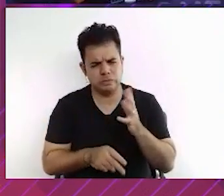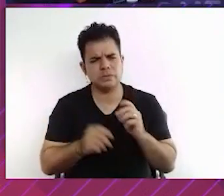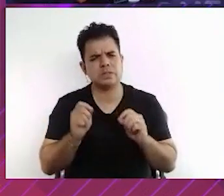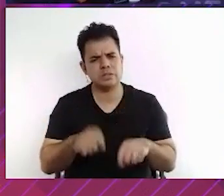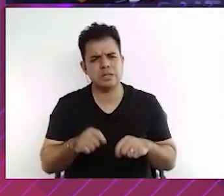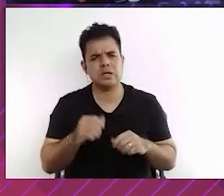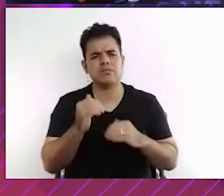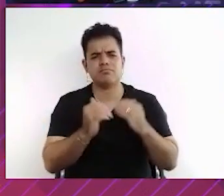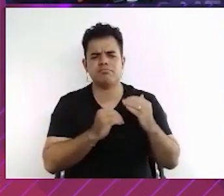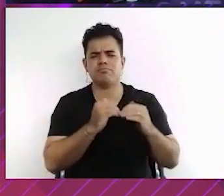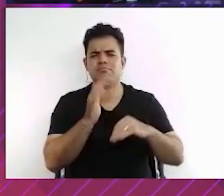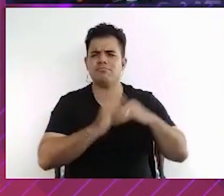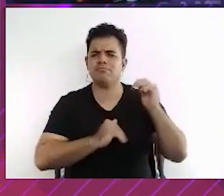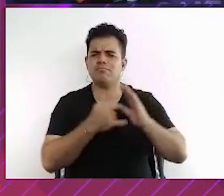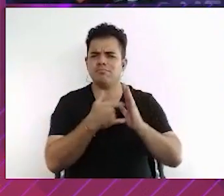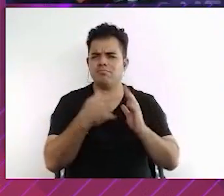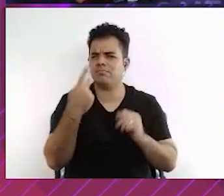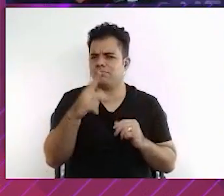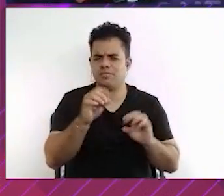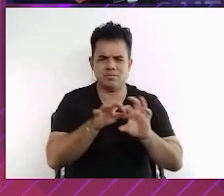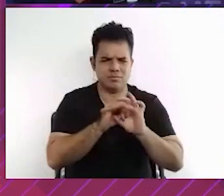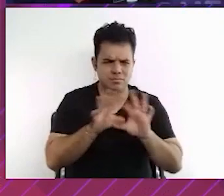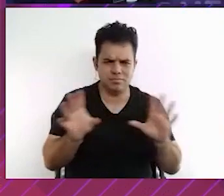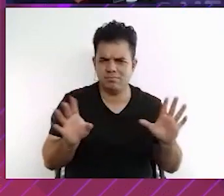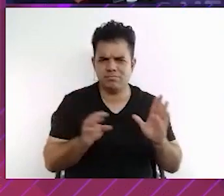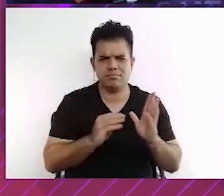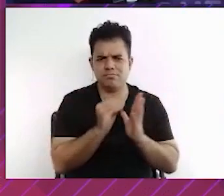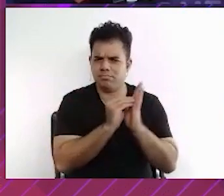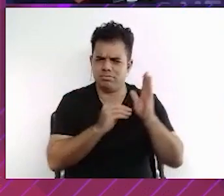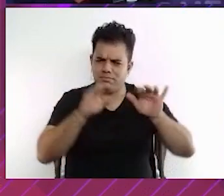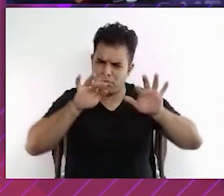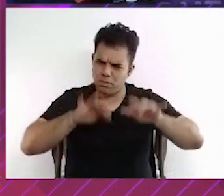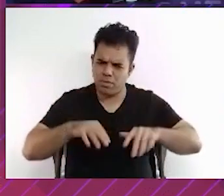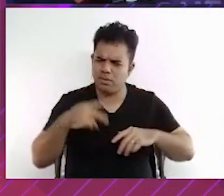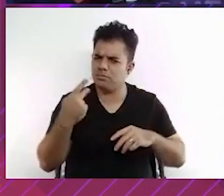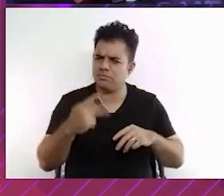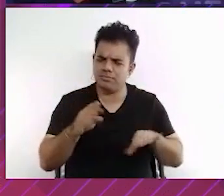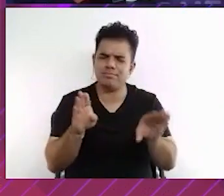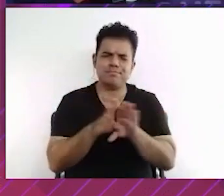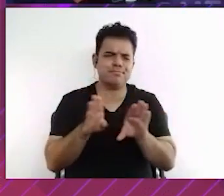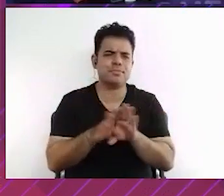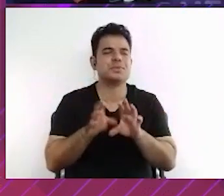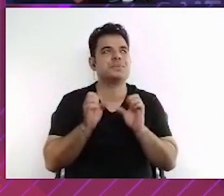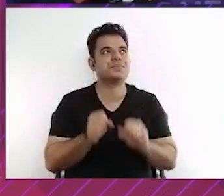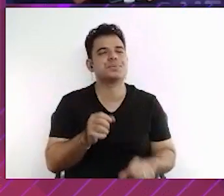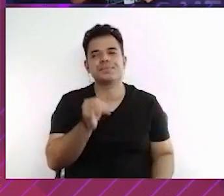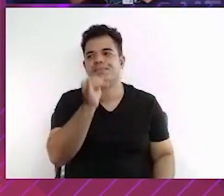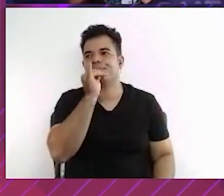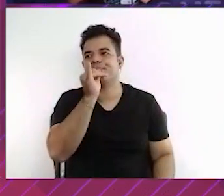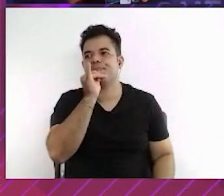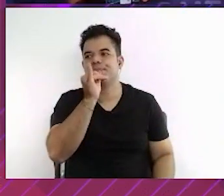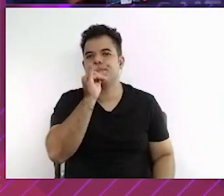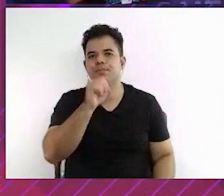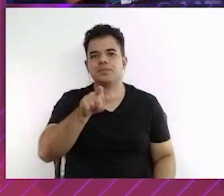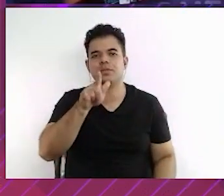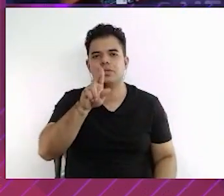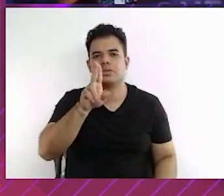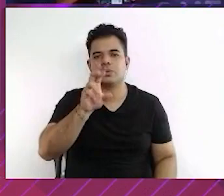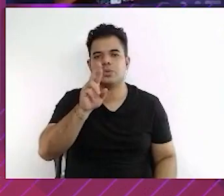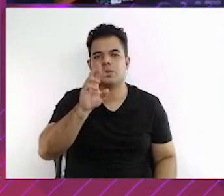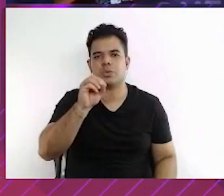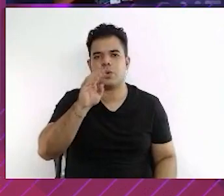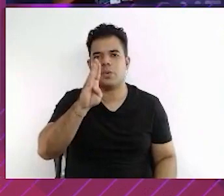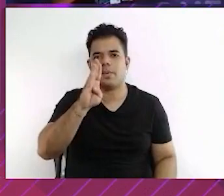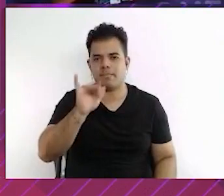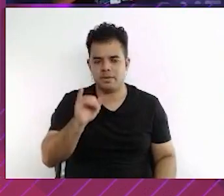desenvolver esse otimizador de várias formas. Você pode, por exemplo, usar o Gurobi, fazer